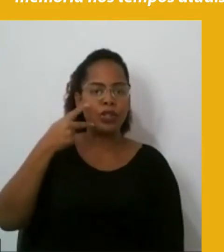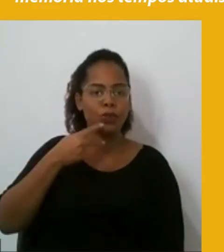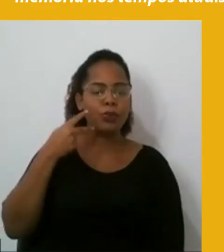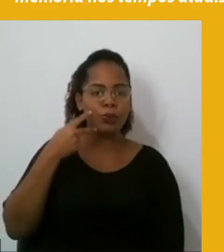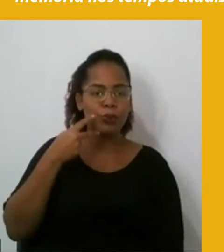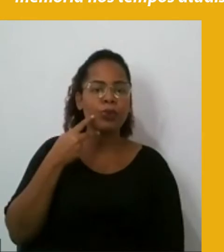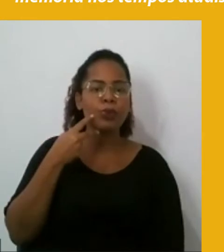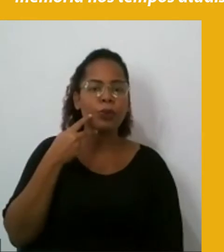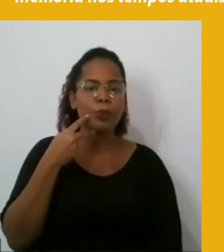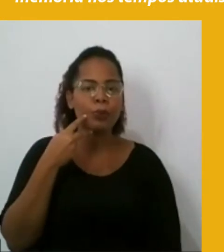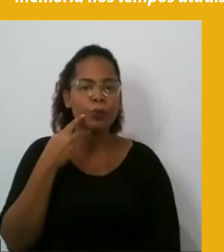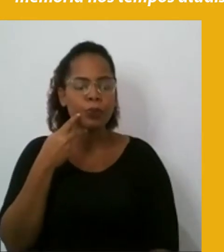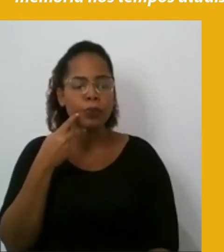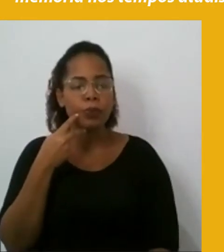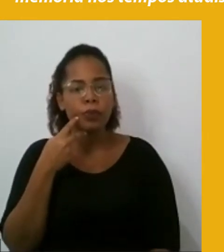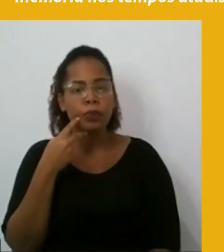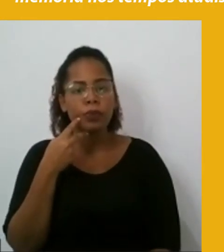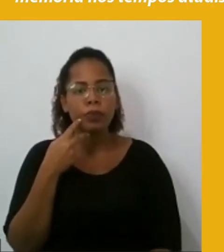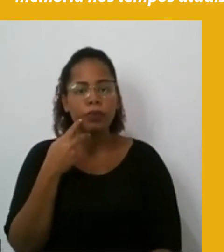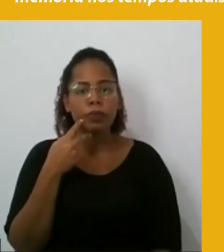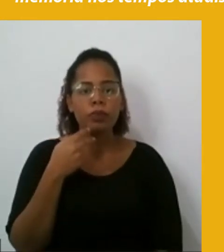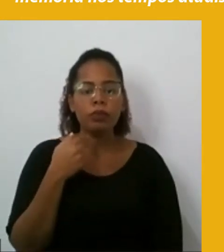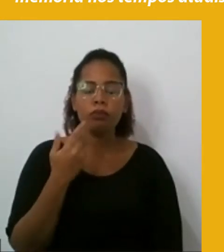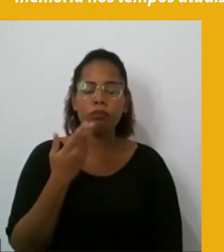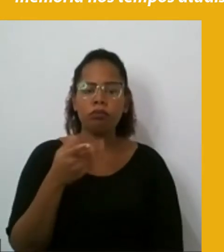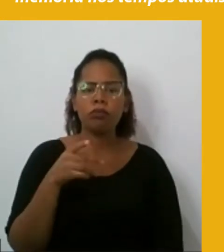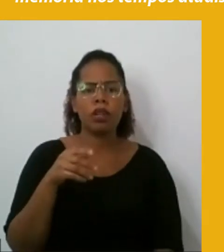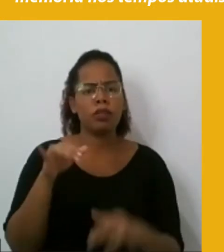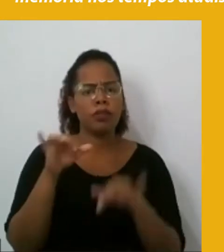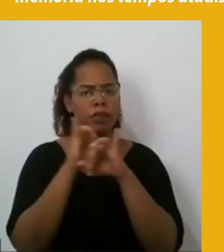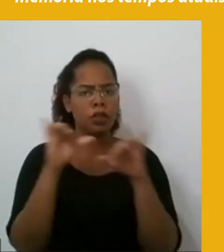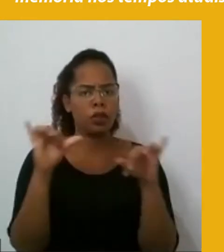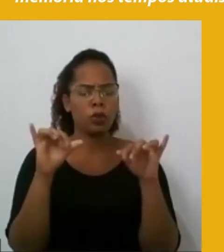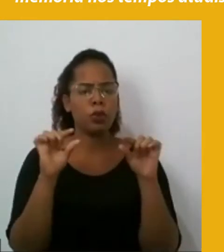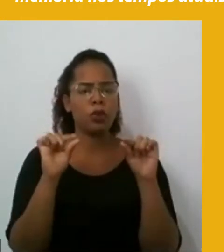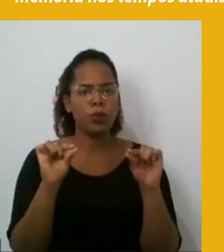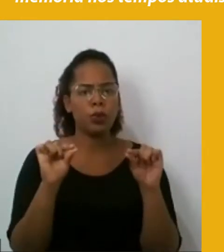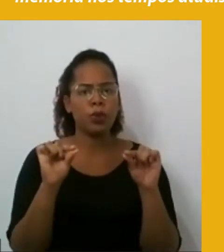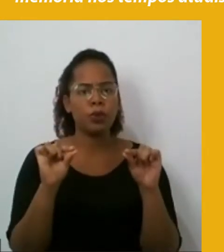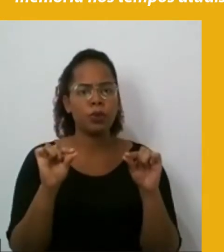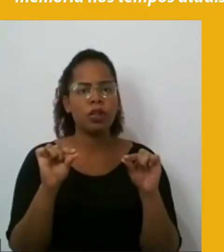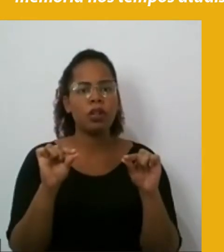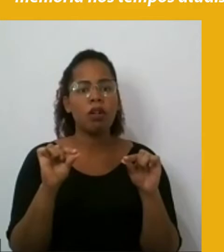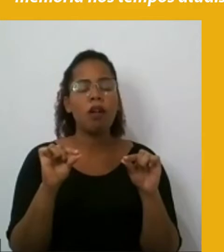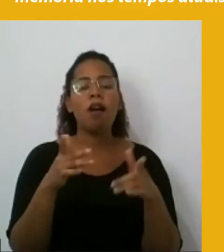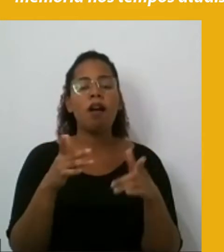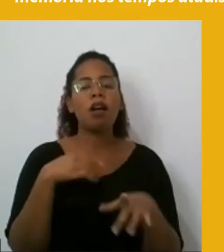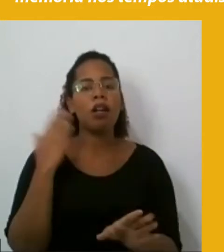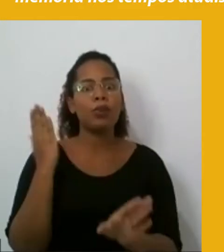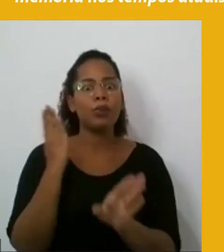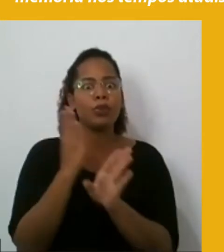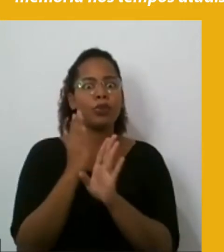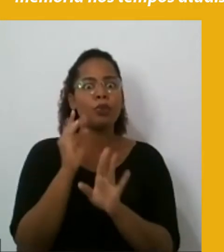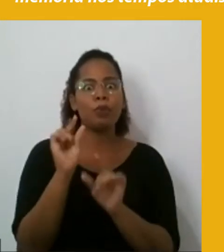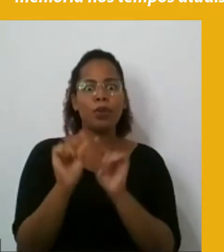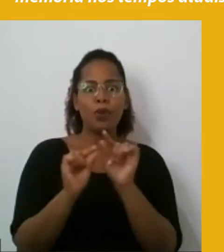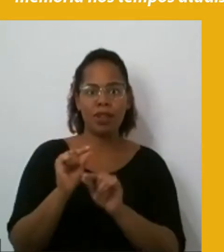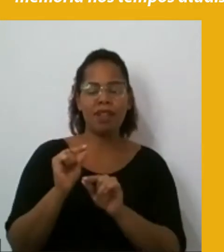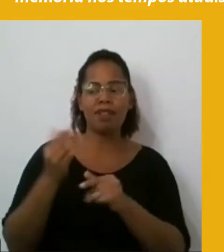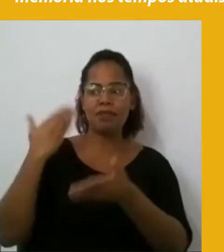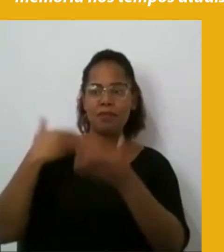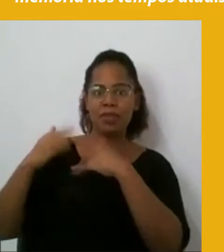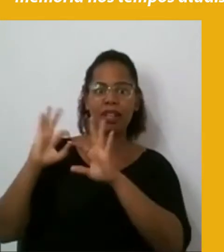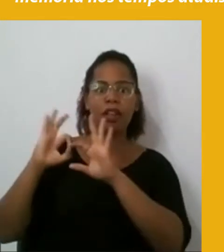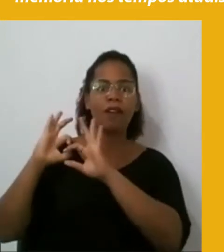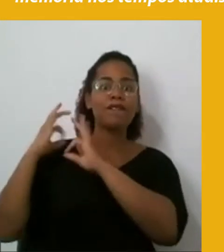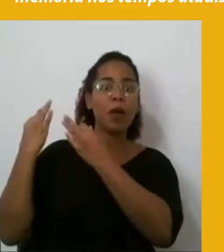é Fernando, né? E ele falando, olha, agora que eu vi que eu realmente tenho, né, uma ancestralidade africana, isso muda um pouco o meu ponto de vista.